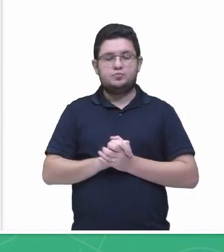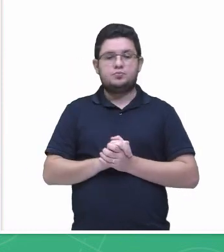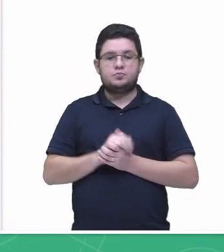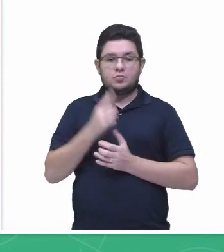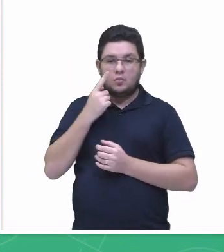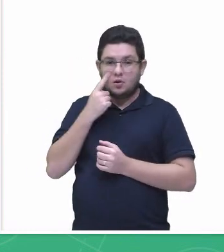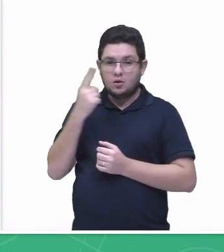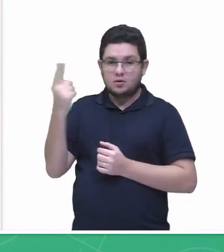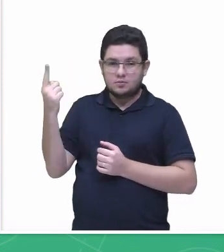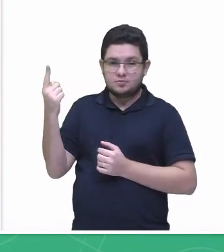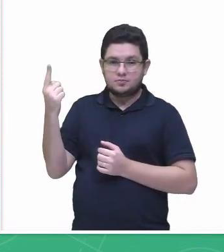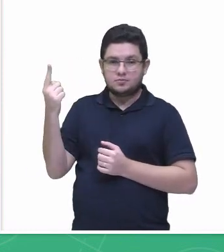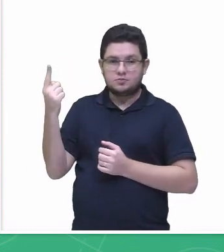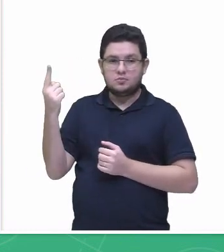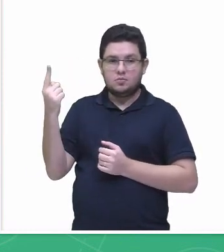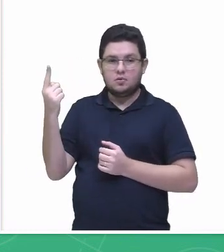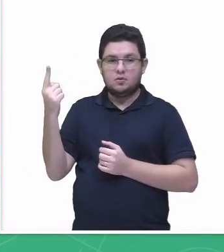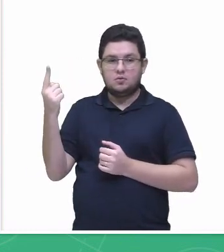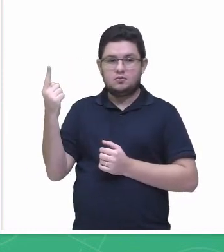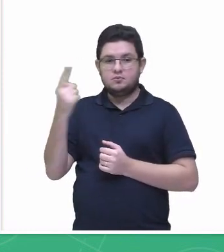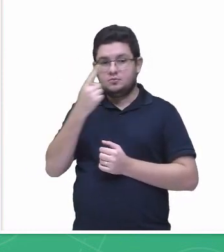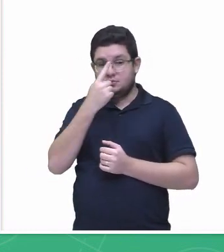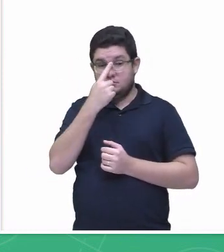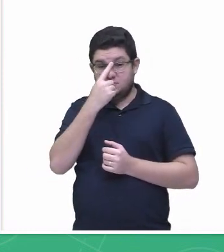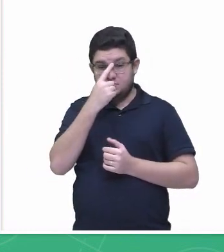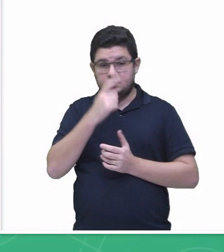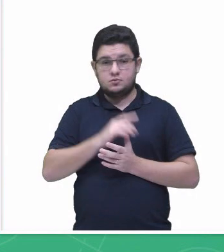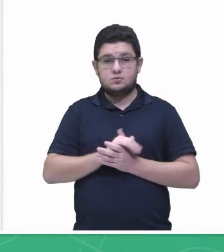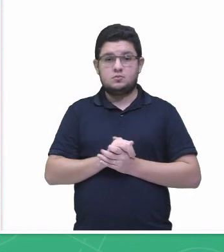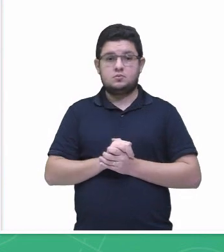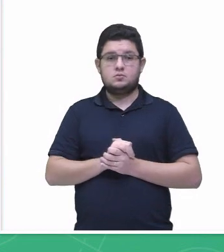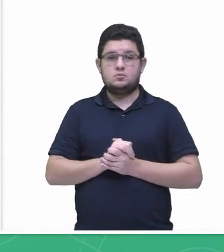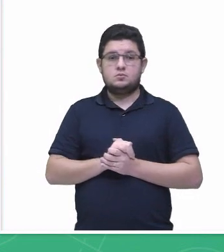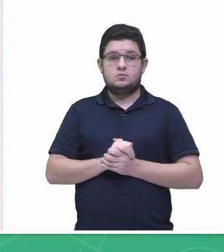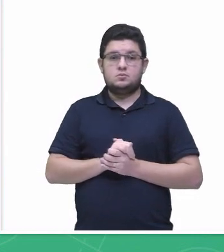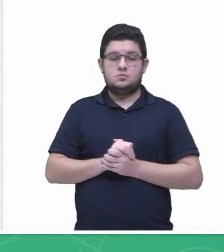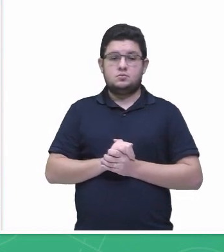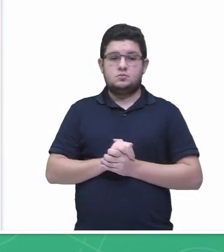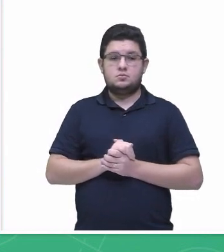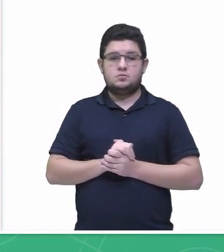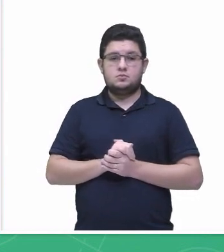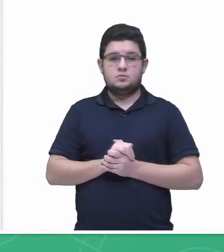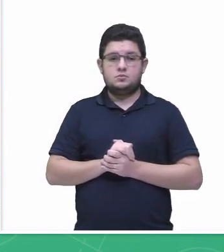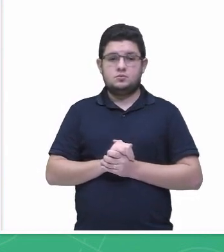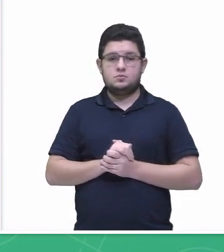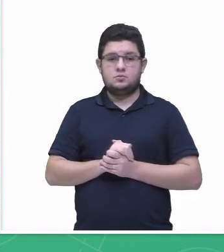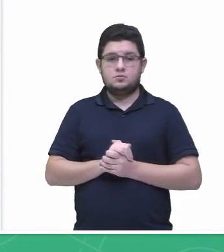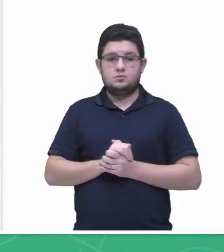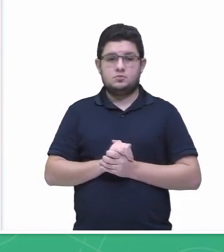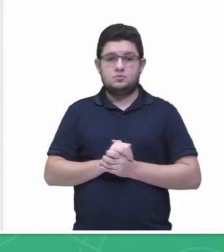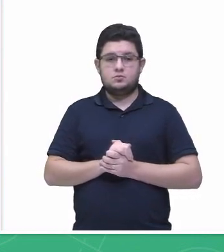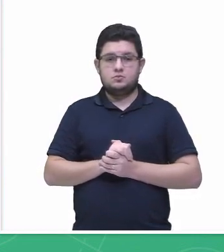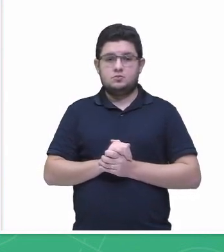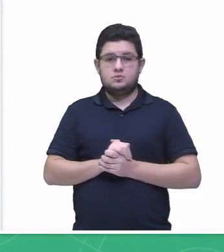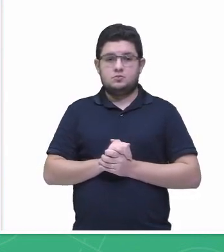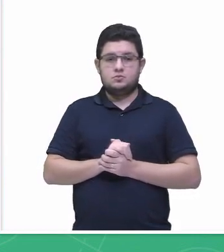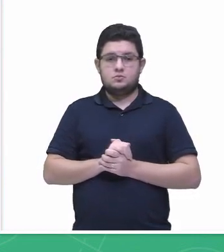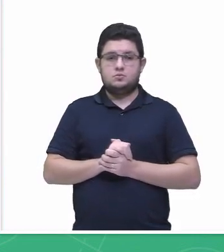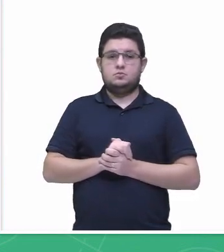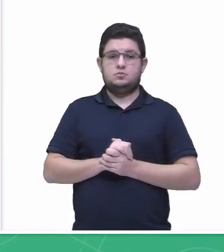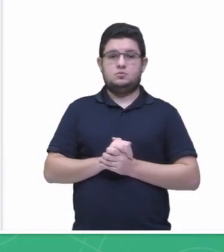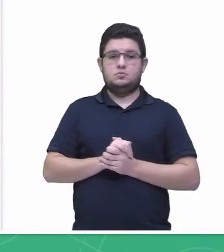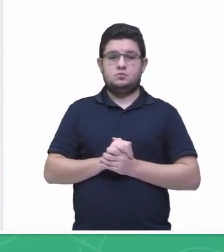C, encéfalo e medula espinhal. D, nervos e receptores sensoriais, ou E, medula espinhal